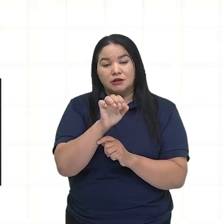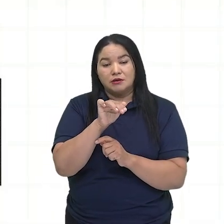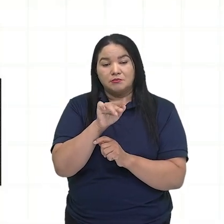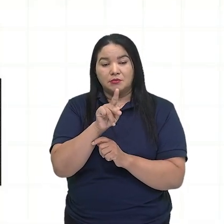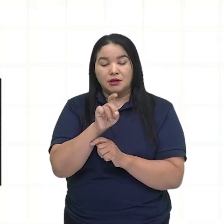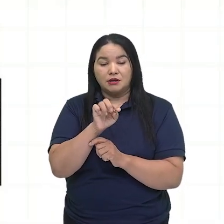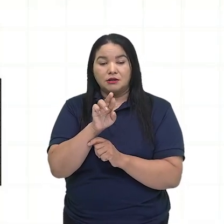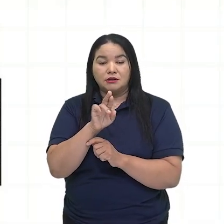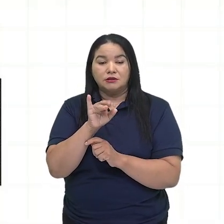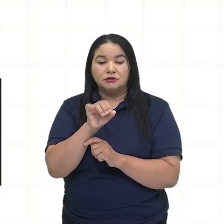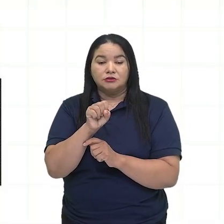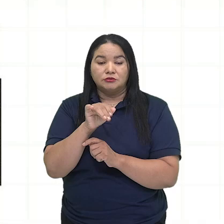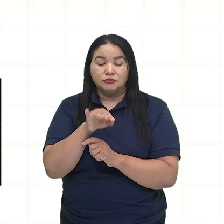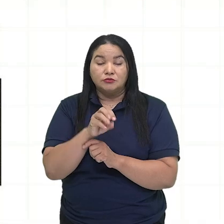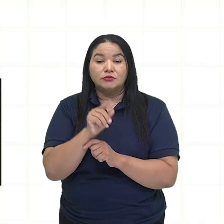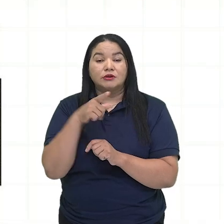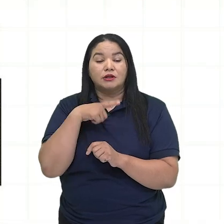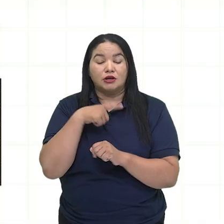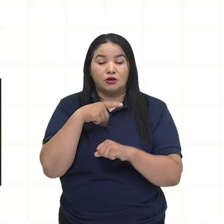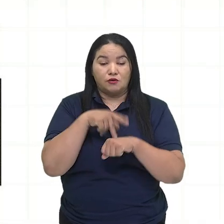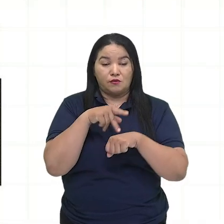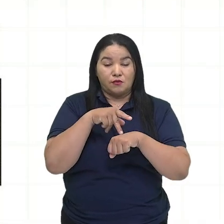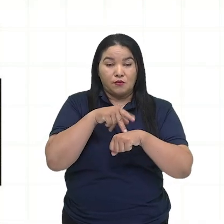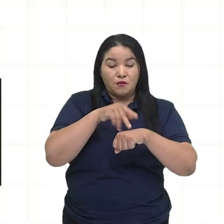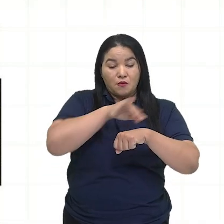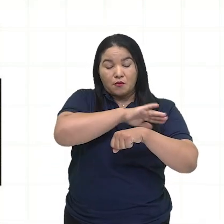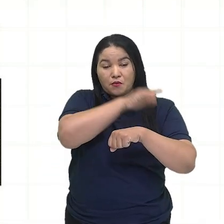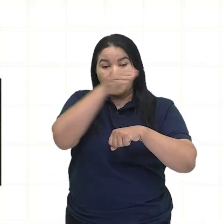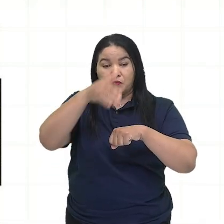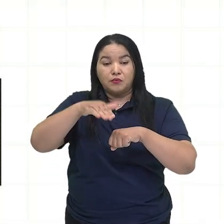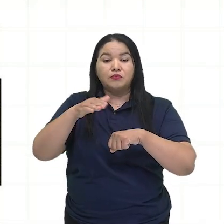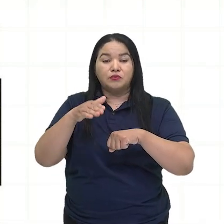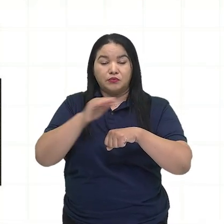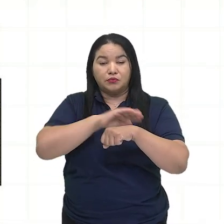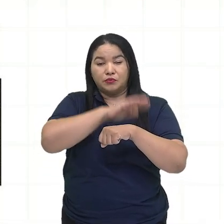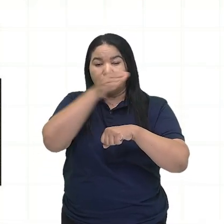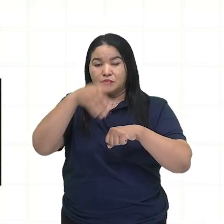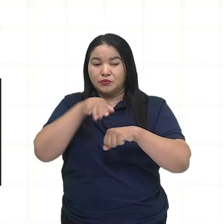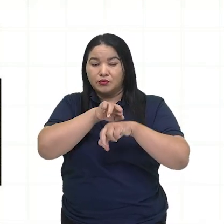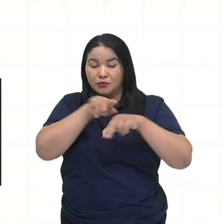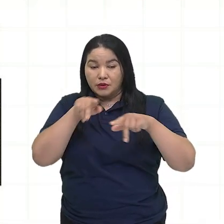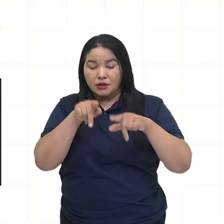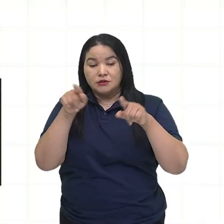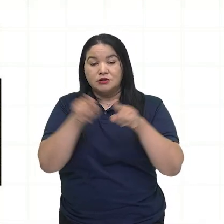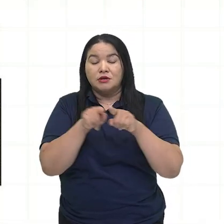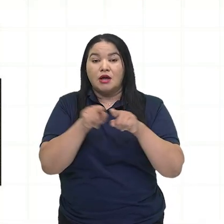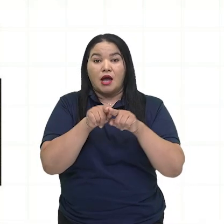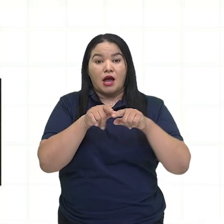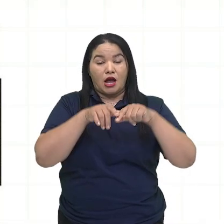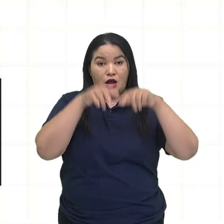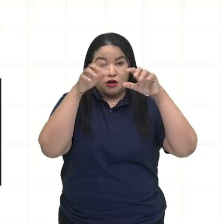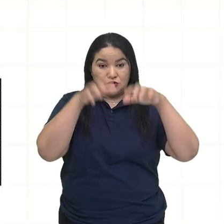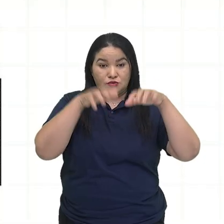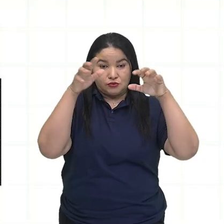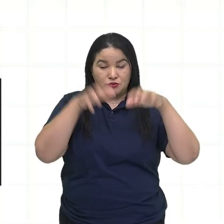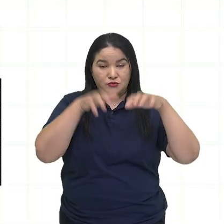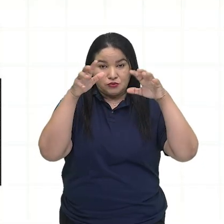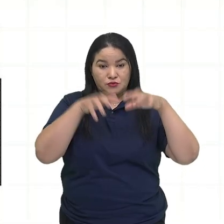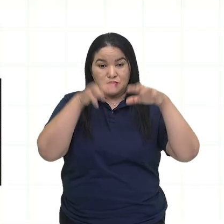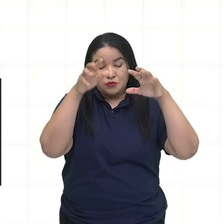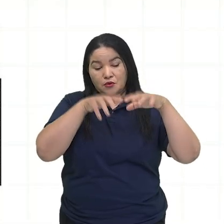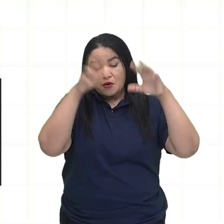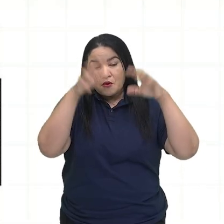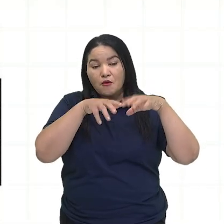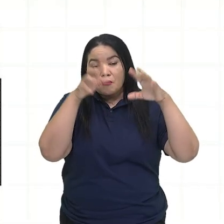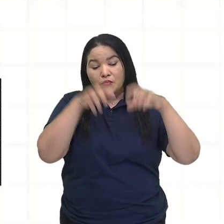Nós temos ali as rochas pré-existentes, com as chuvas saltam,